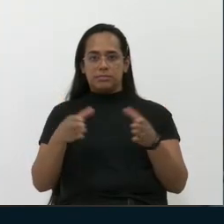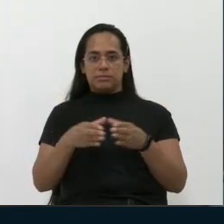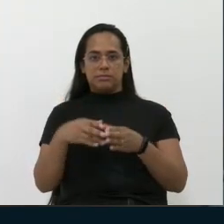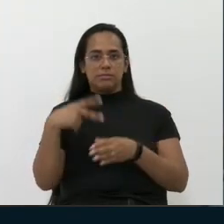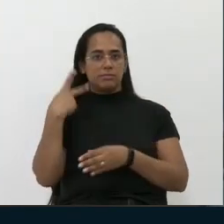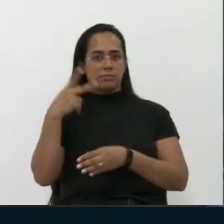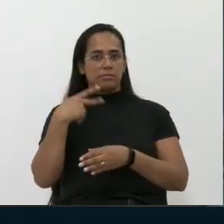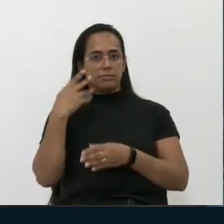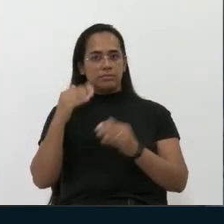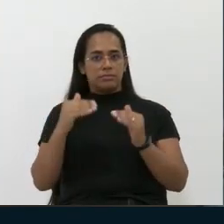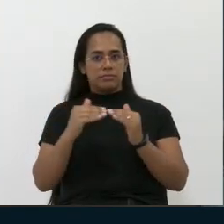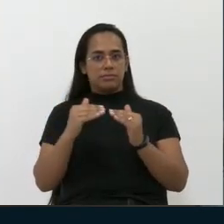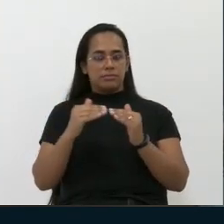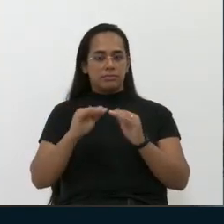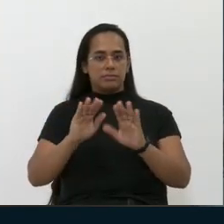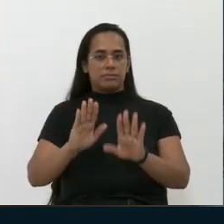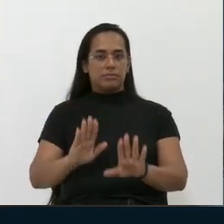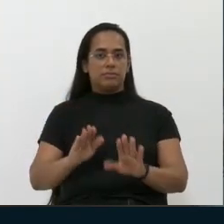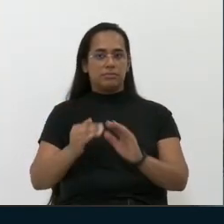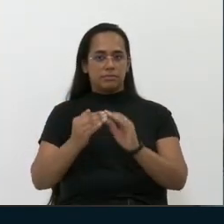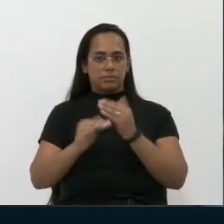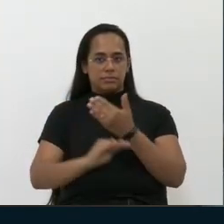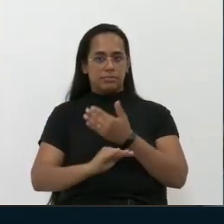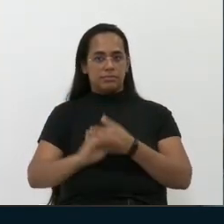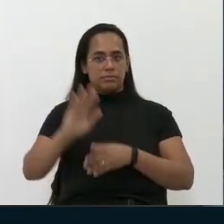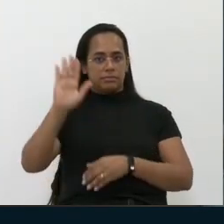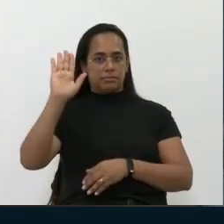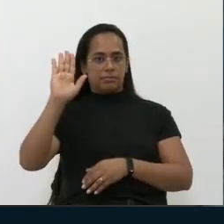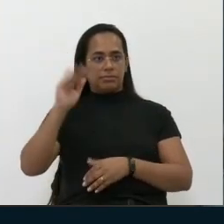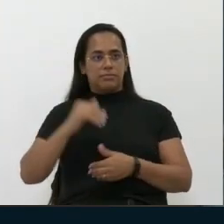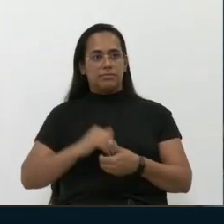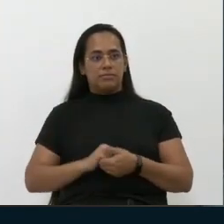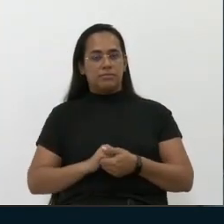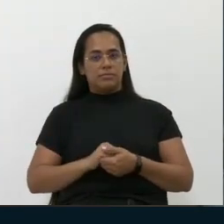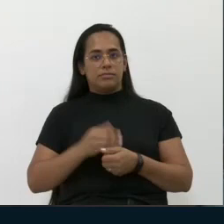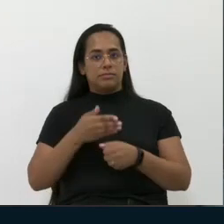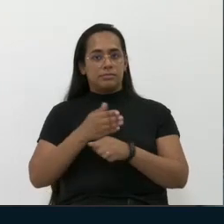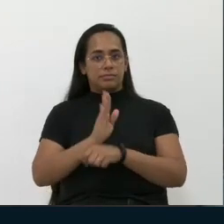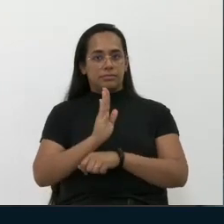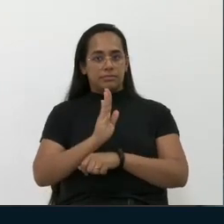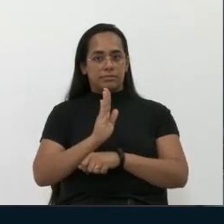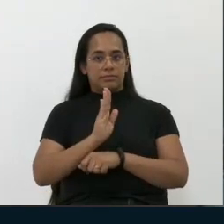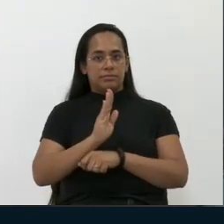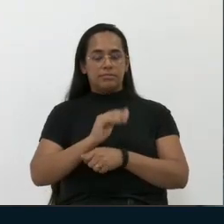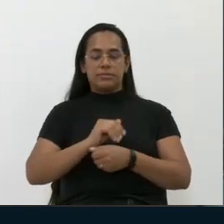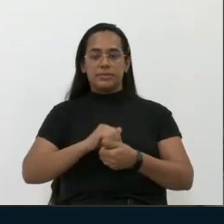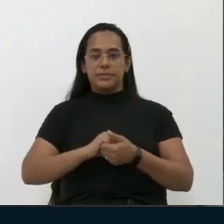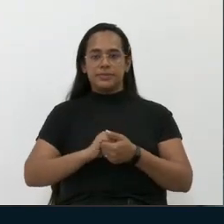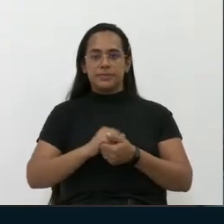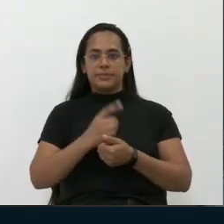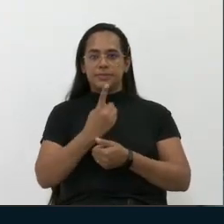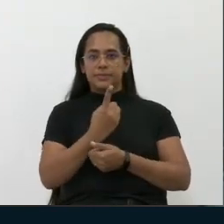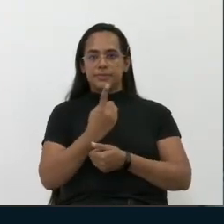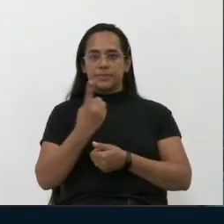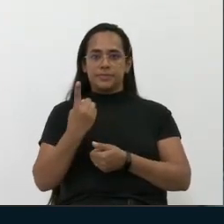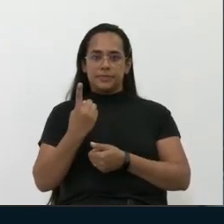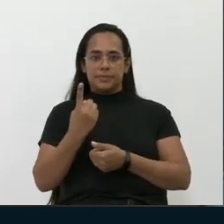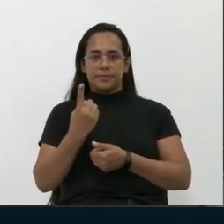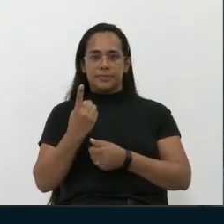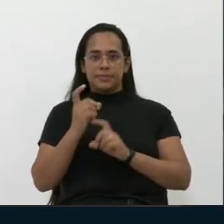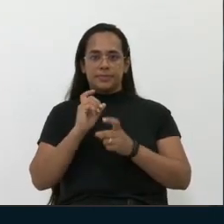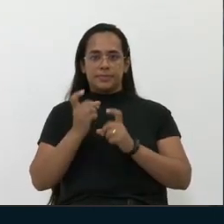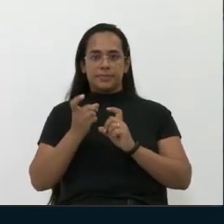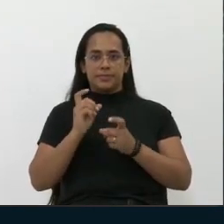favoráveis permaneçam como estão e os contrários se manifestem. Aprovado. 11ª sessão